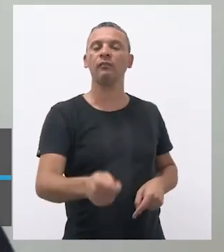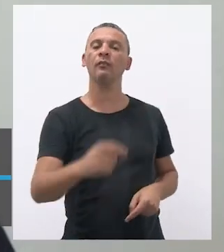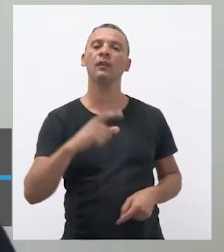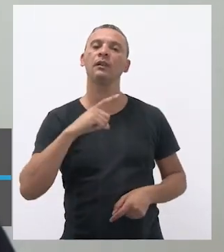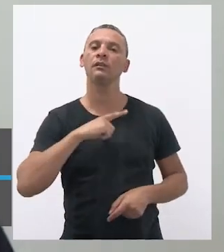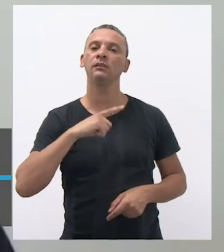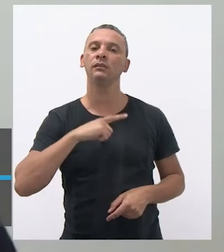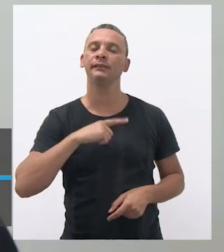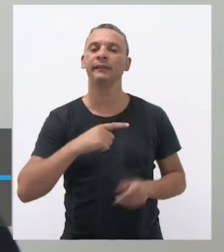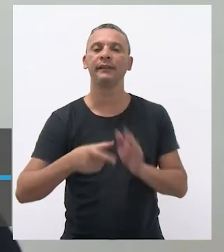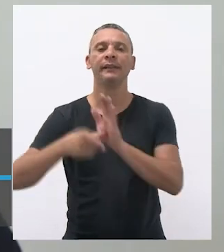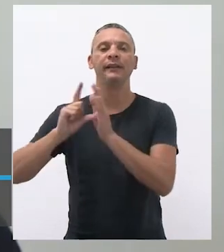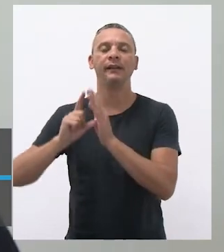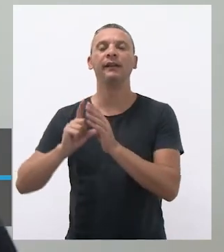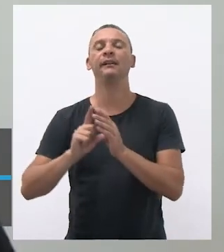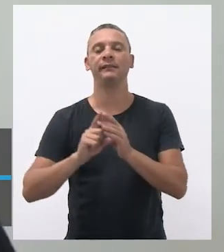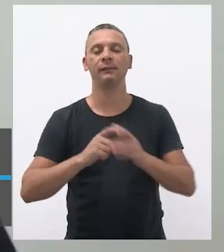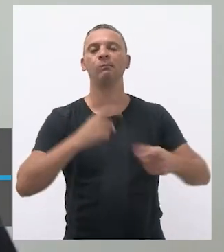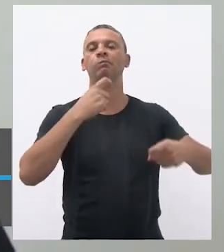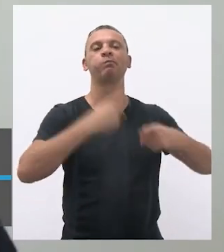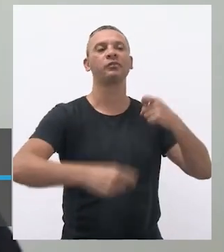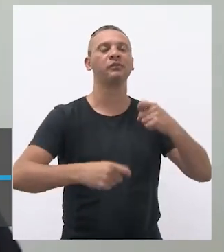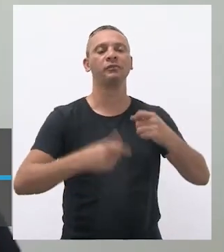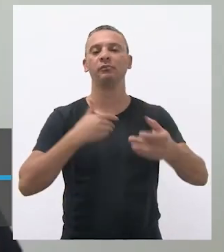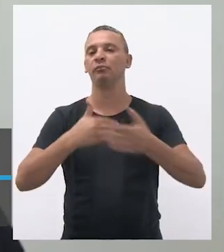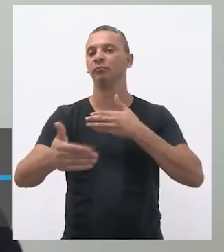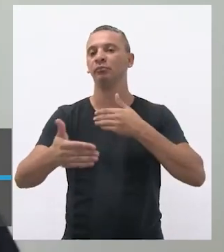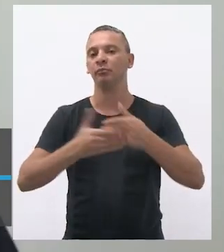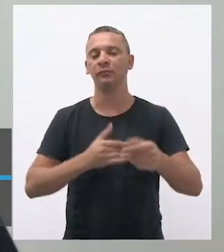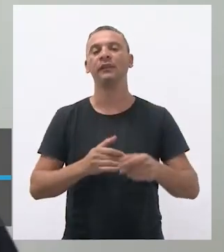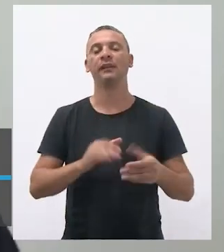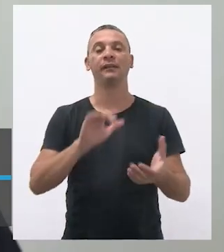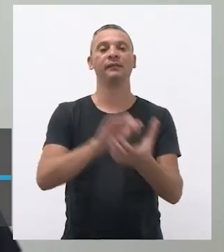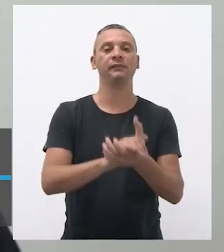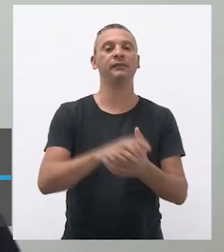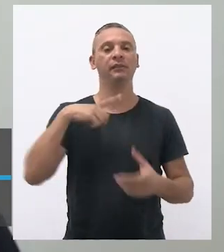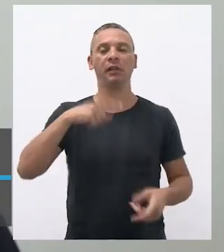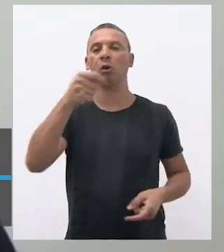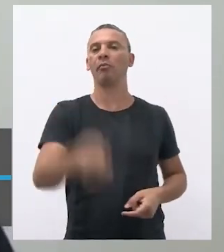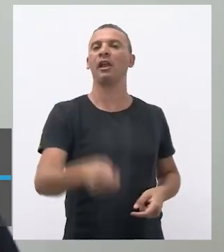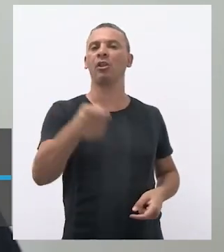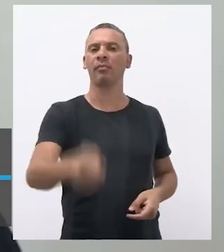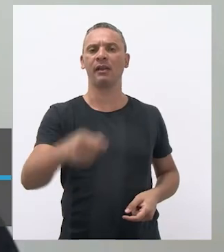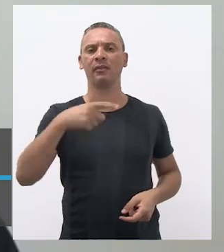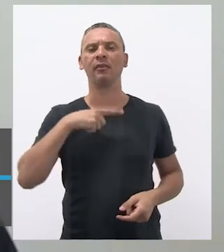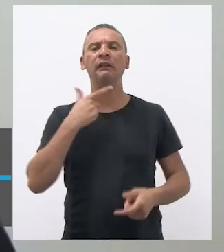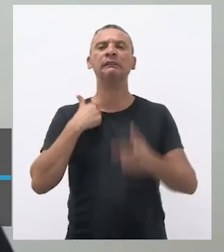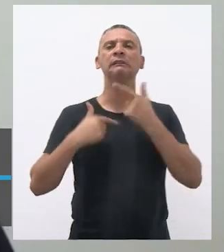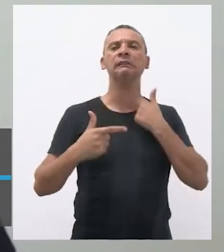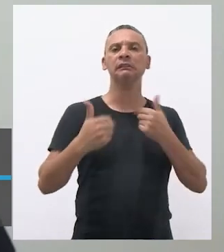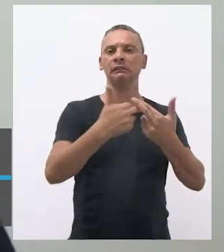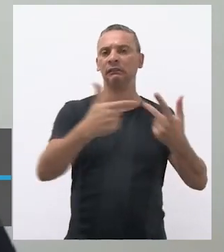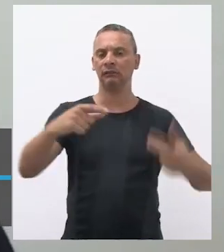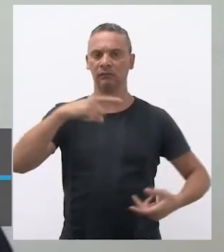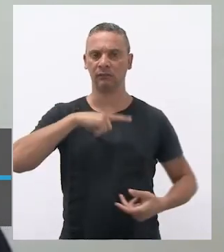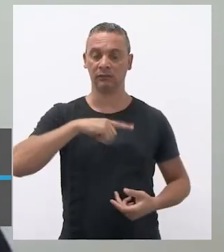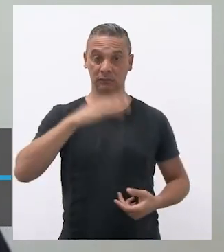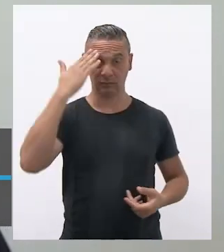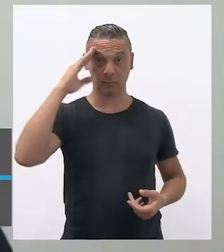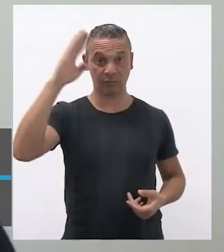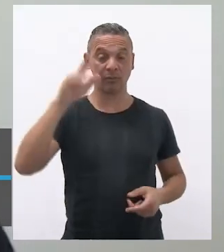de manter relações sexuais na constância do casamento, como deveres dos cônjuges, né, e principalmente